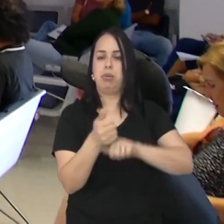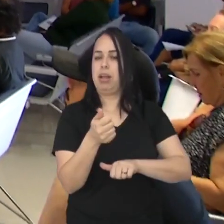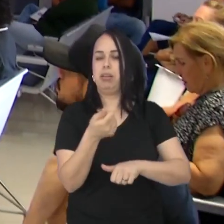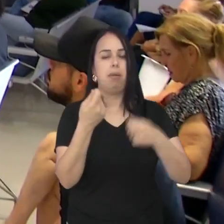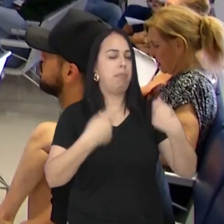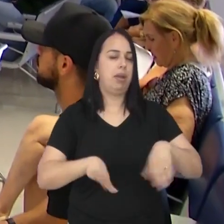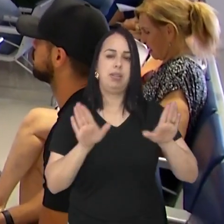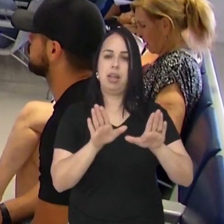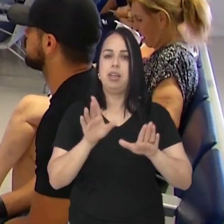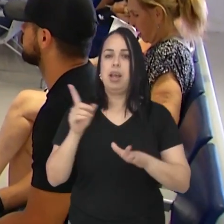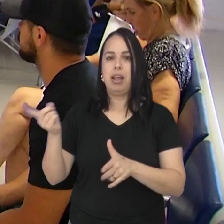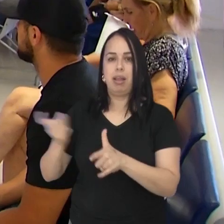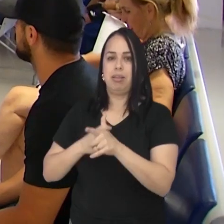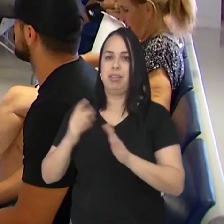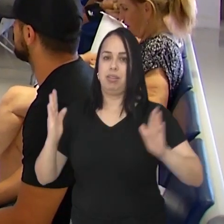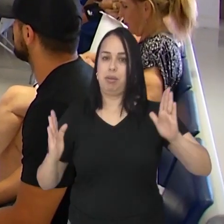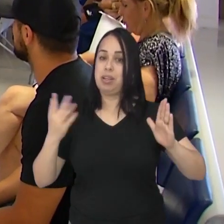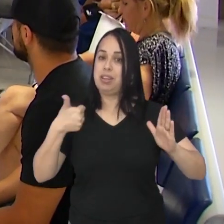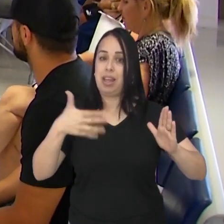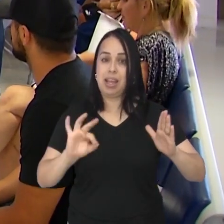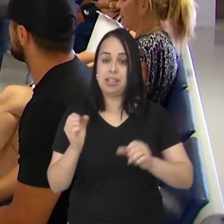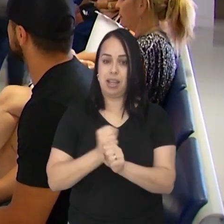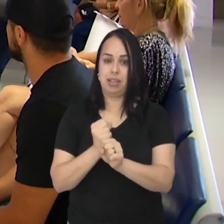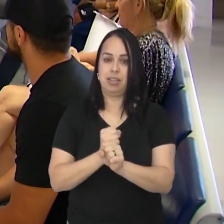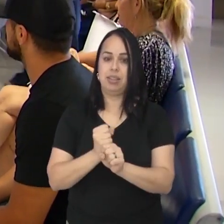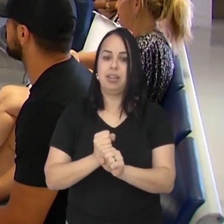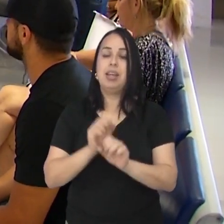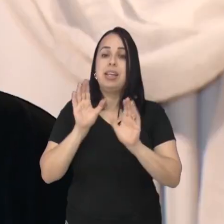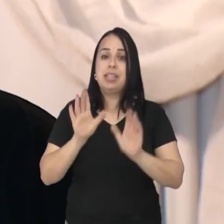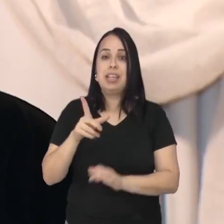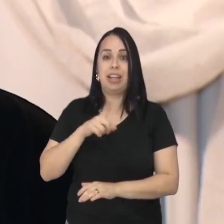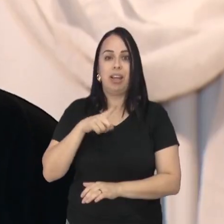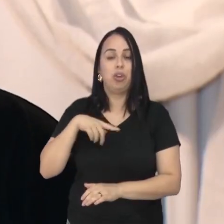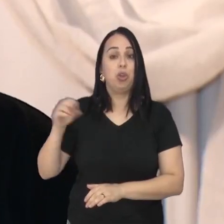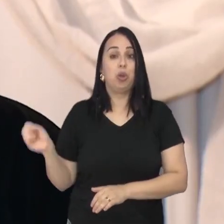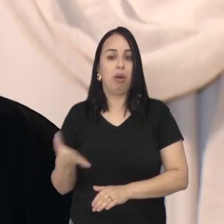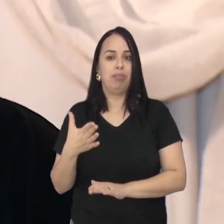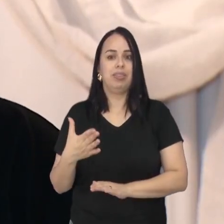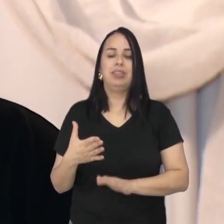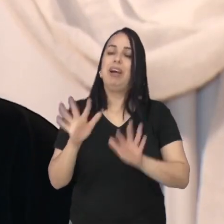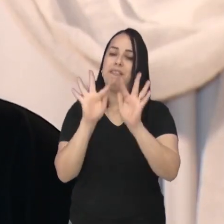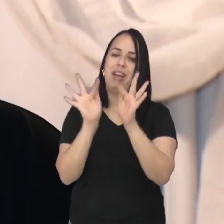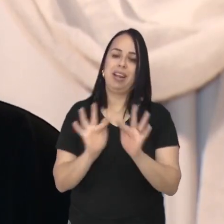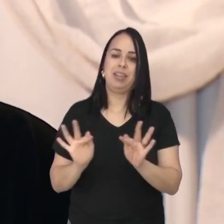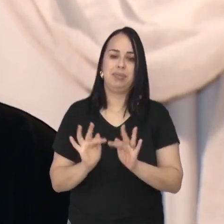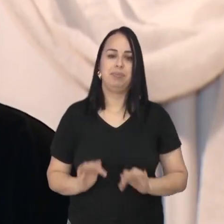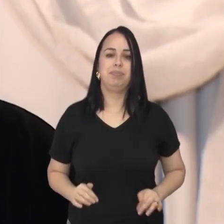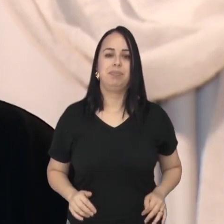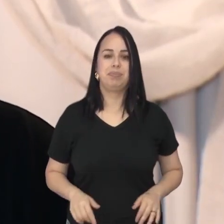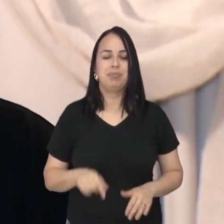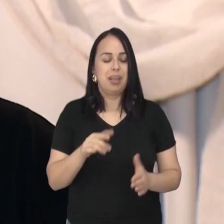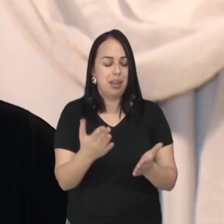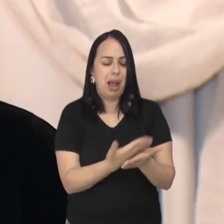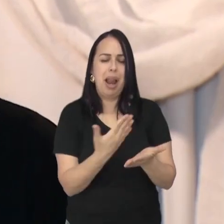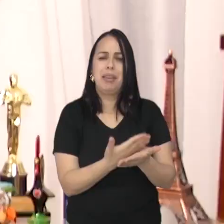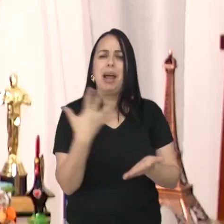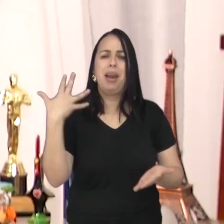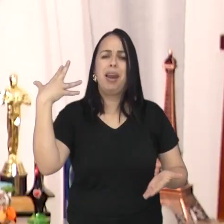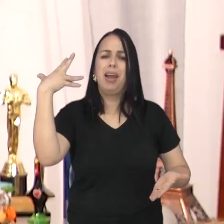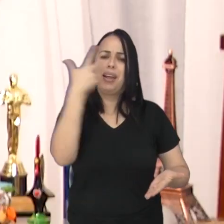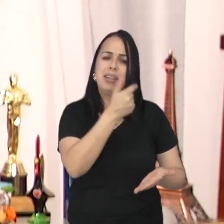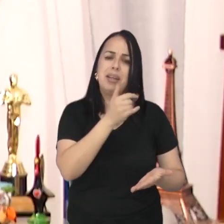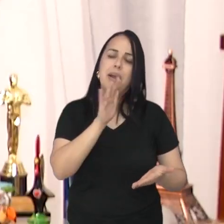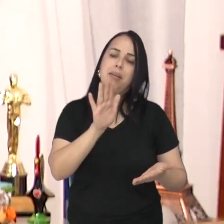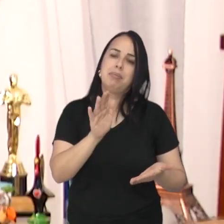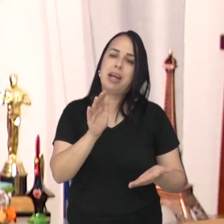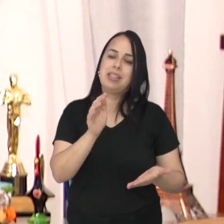documento, somente ao fim da validade, que continua de 10 anos. E quem já tem o novo modelo está feliz com as mudanças. Ele tá